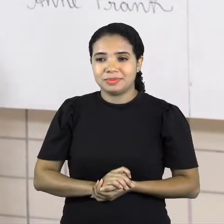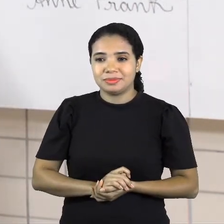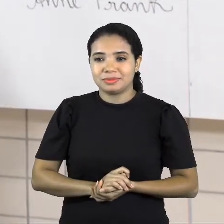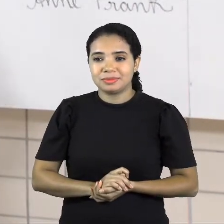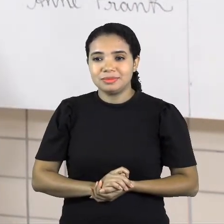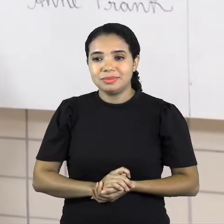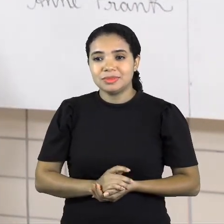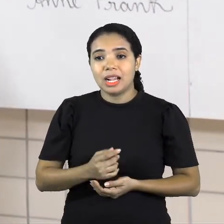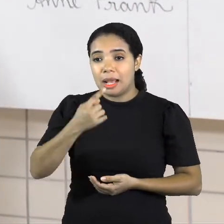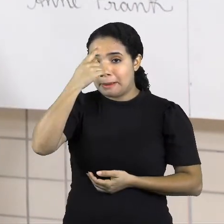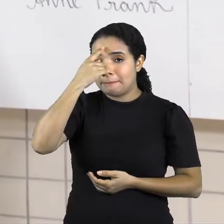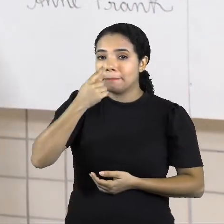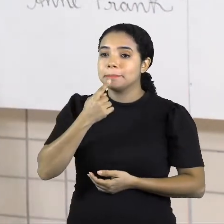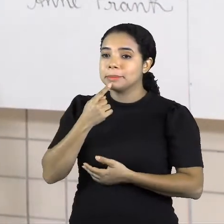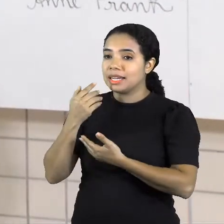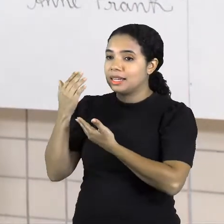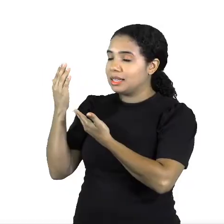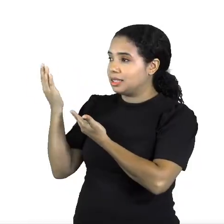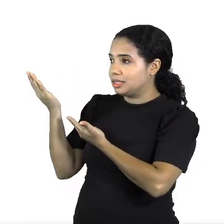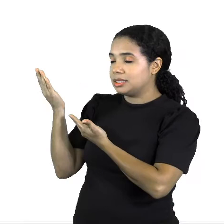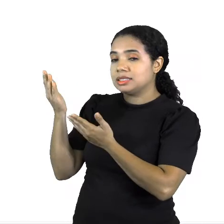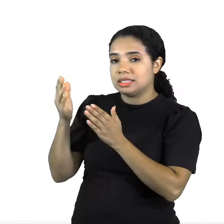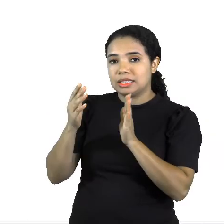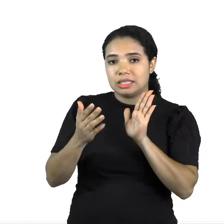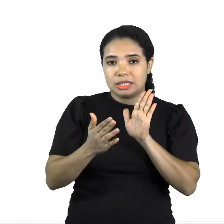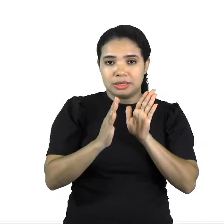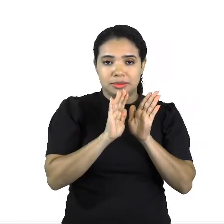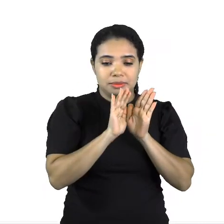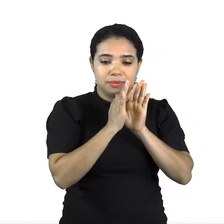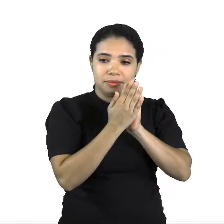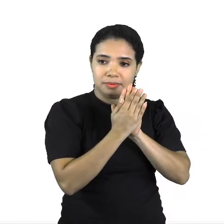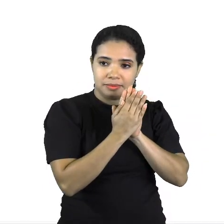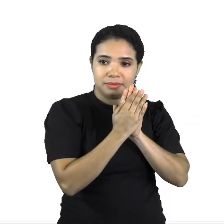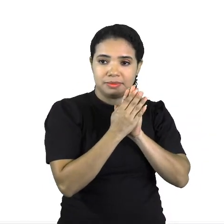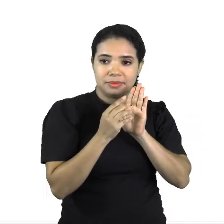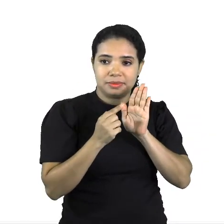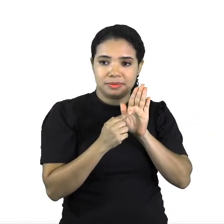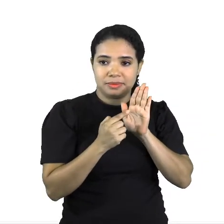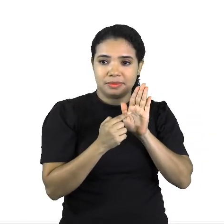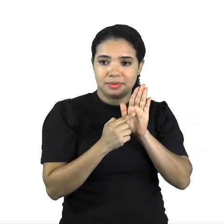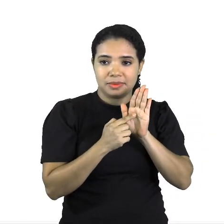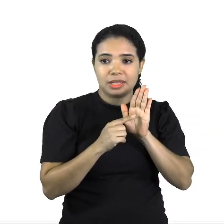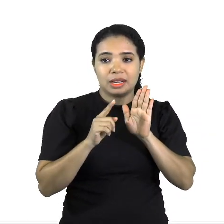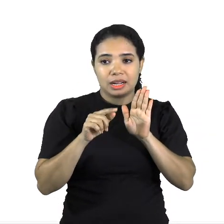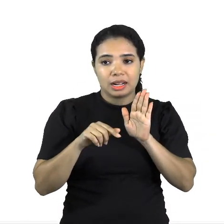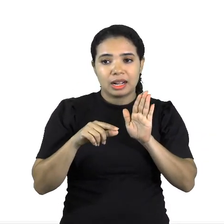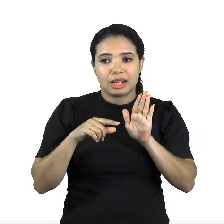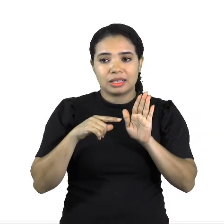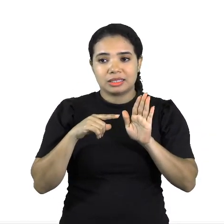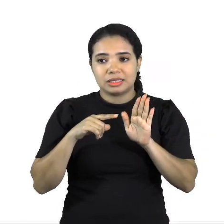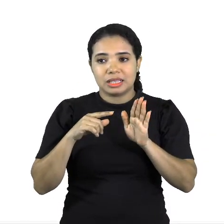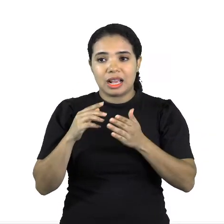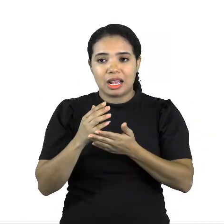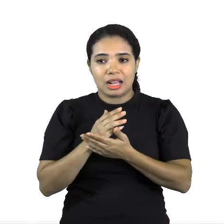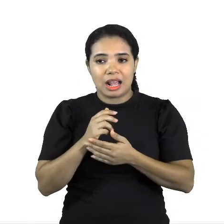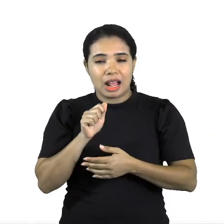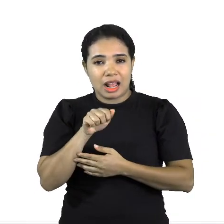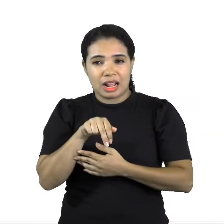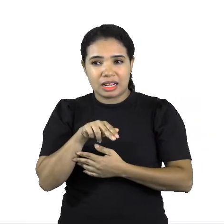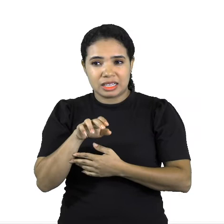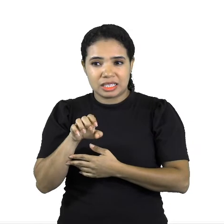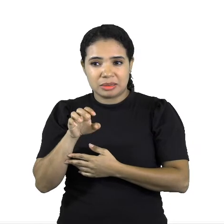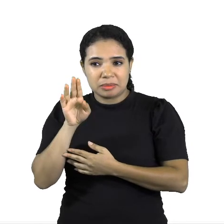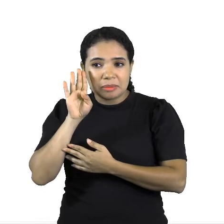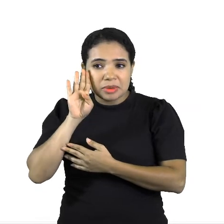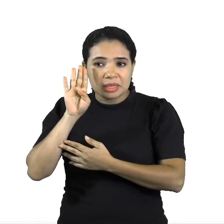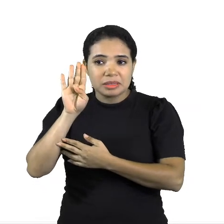A outra imagem, que é o que está na capa, né, que eu falei para vocês, que é isso que incomodava muito a Anne Frank,